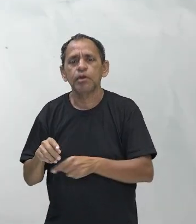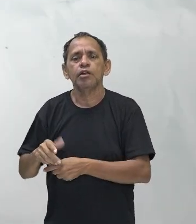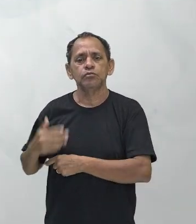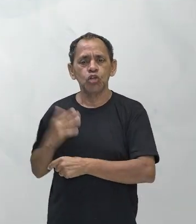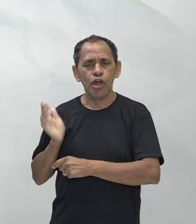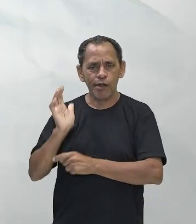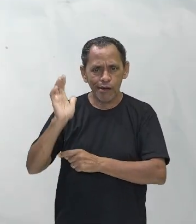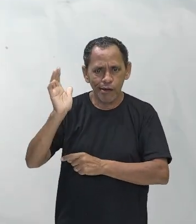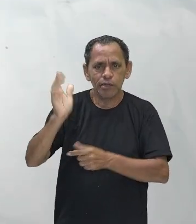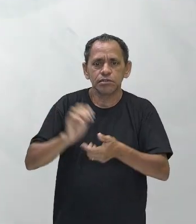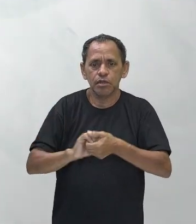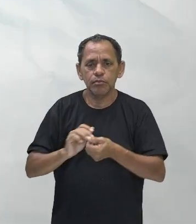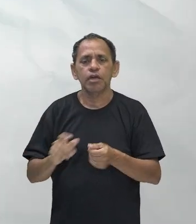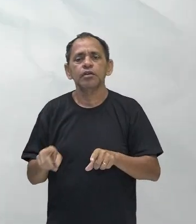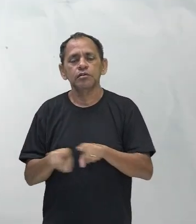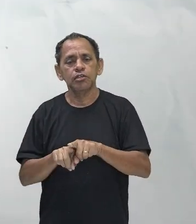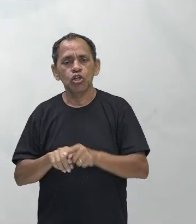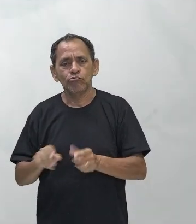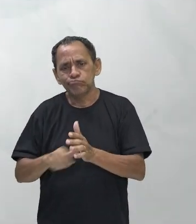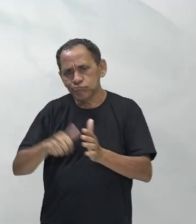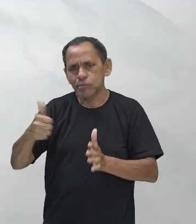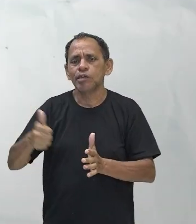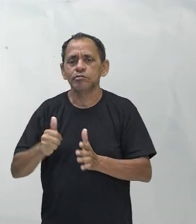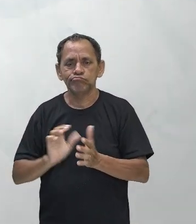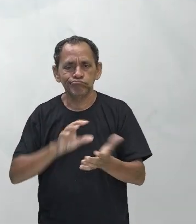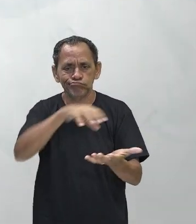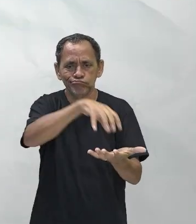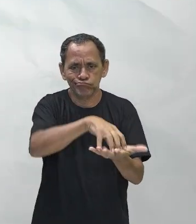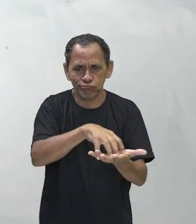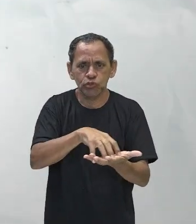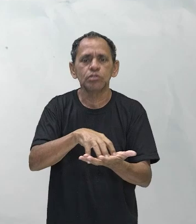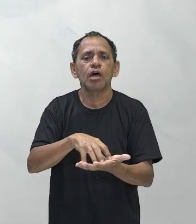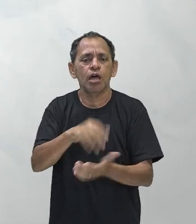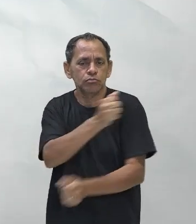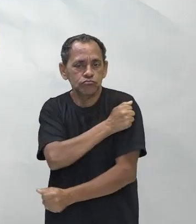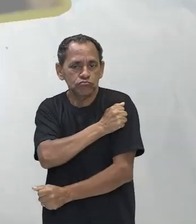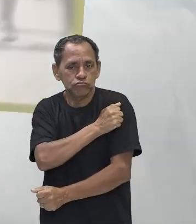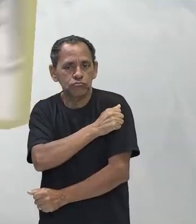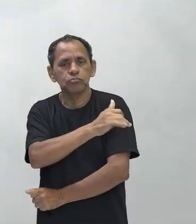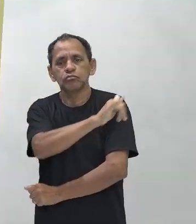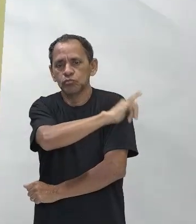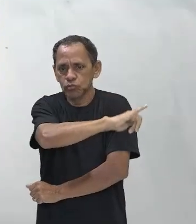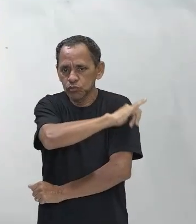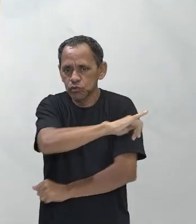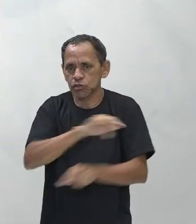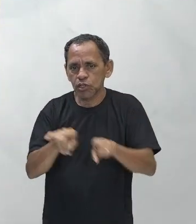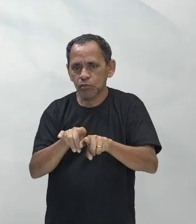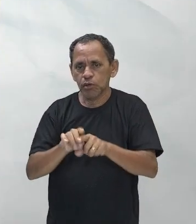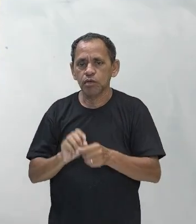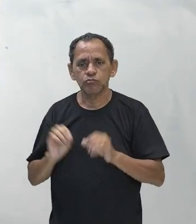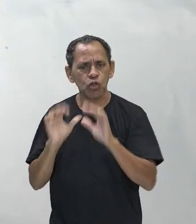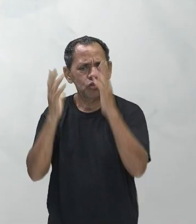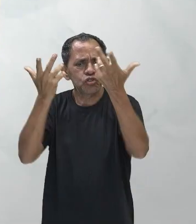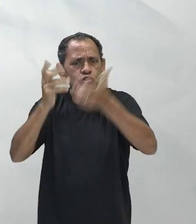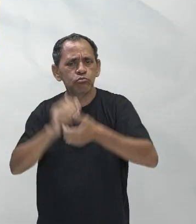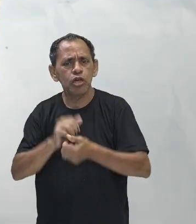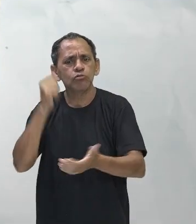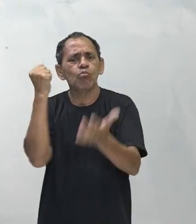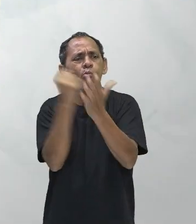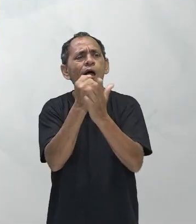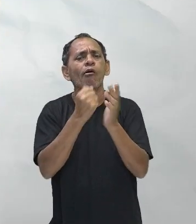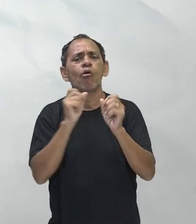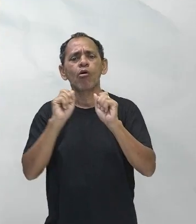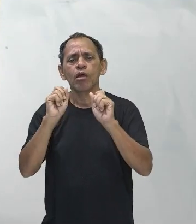dos Estudantes Secundaristas, na Casa dos Estudantes, no Rio de Janeiro. O evento marcou a fundação da